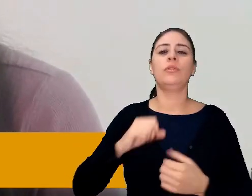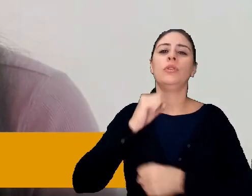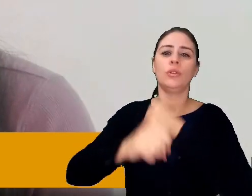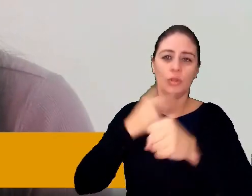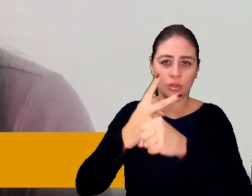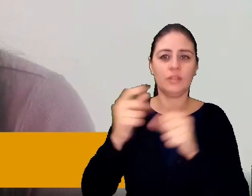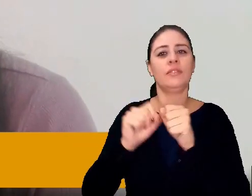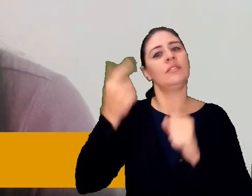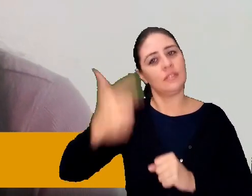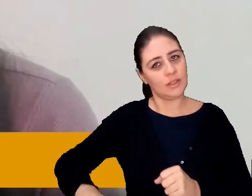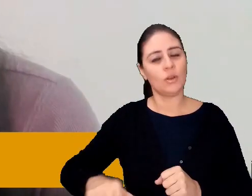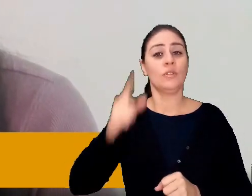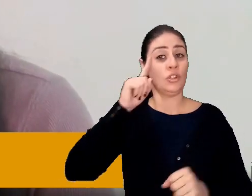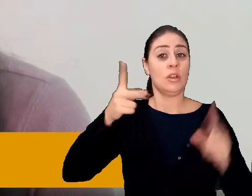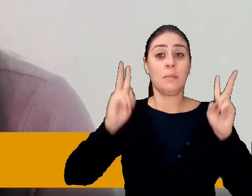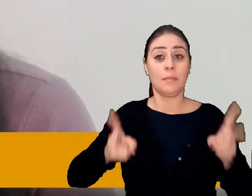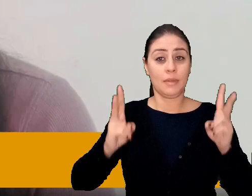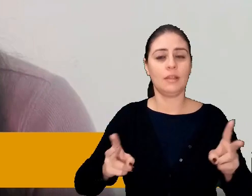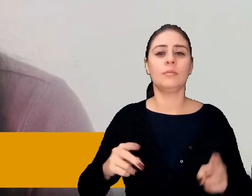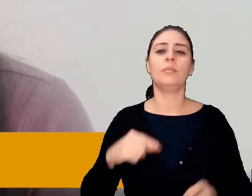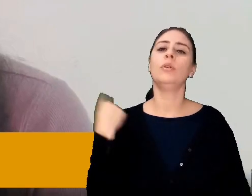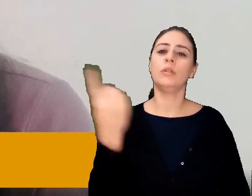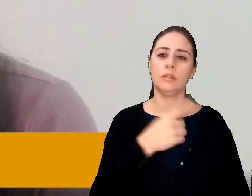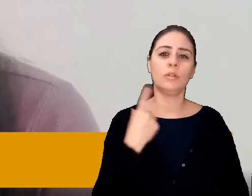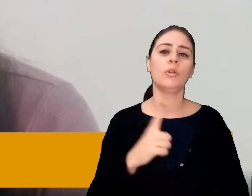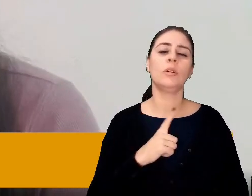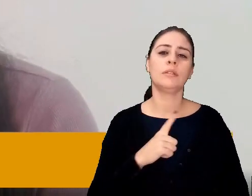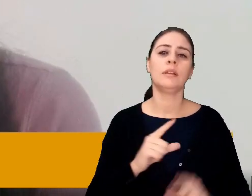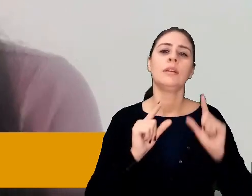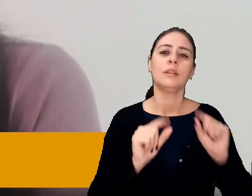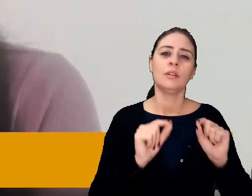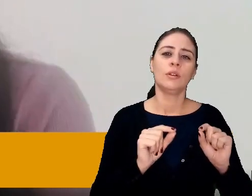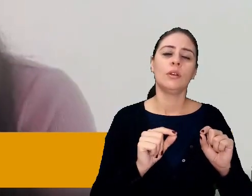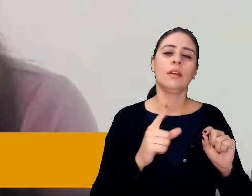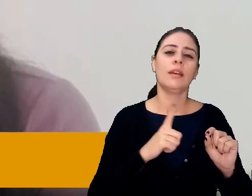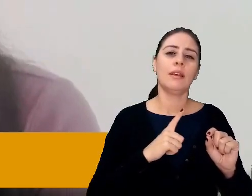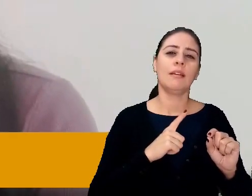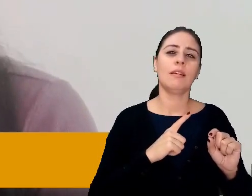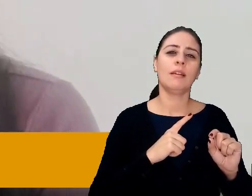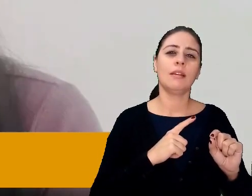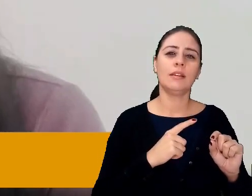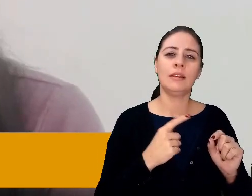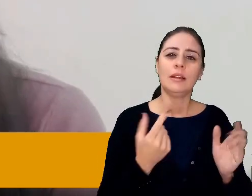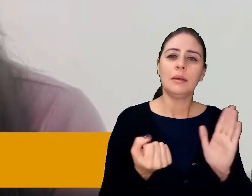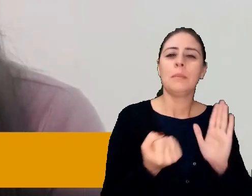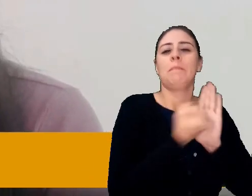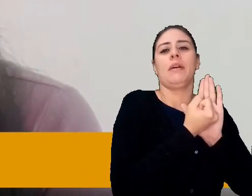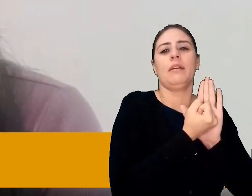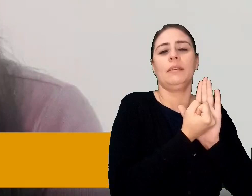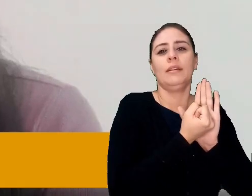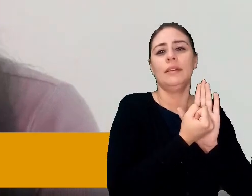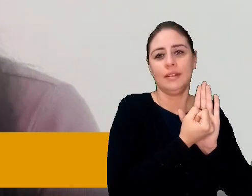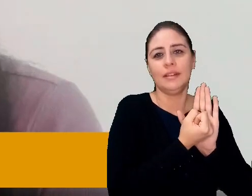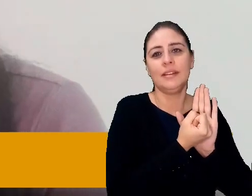Então, nós temos as marcas, né? O Camé e o Cairu, que na fundação do mundo, o Camé e o Cairu surgiram